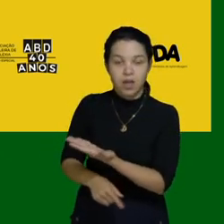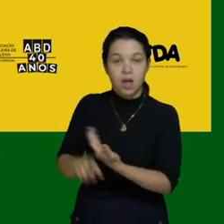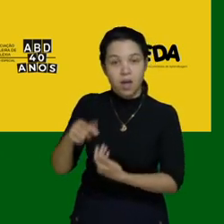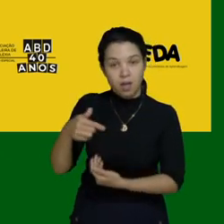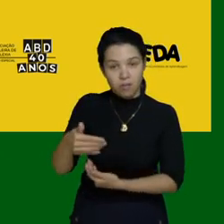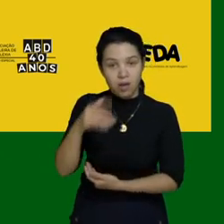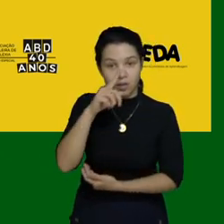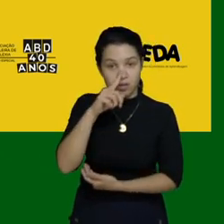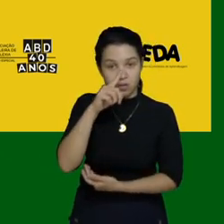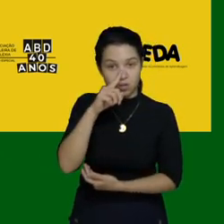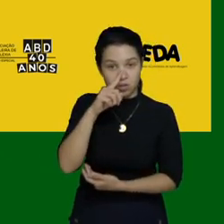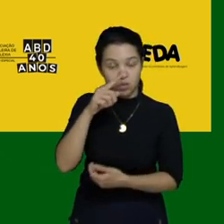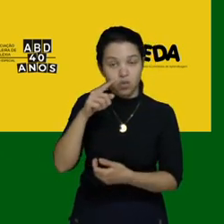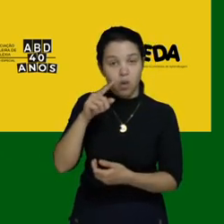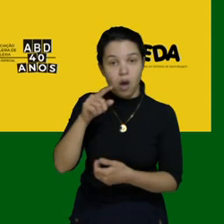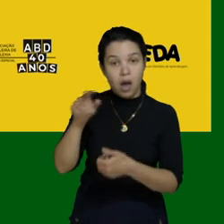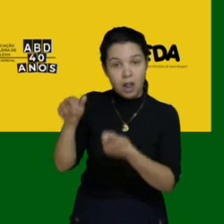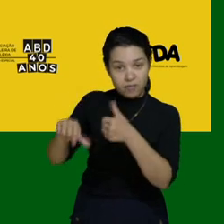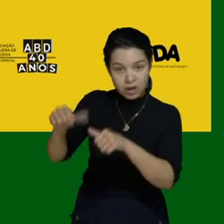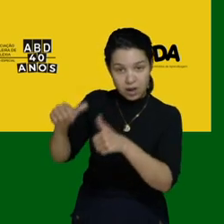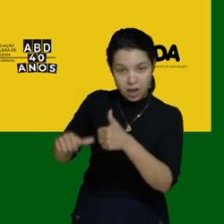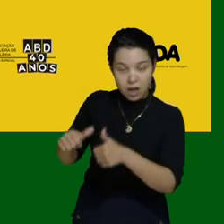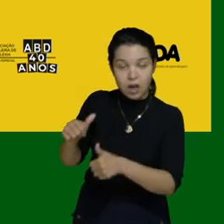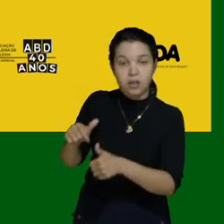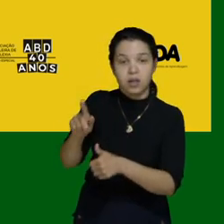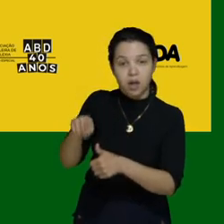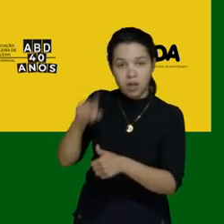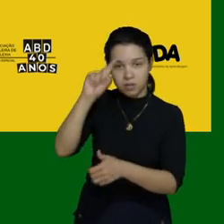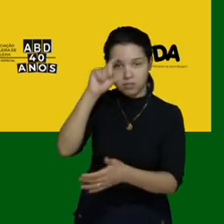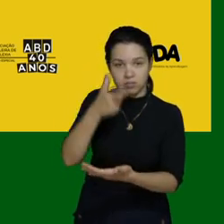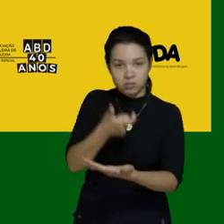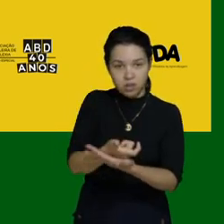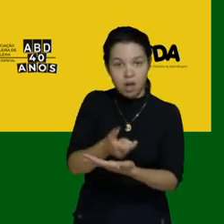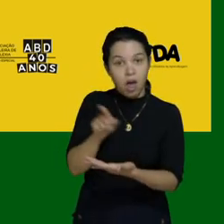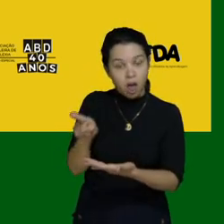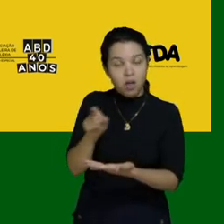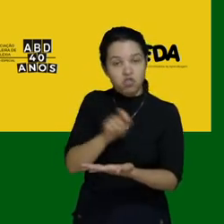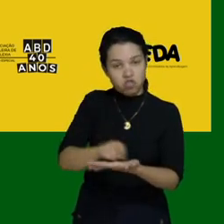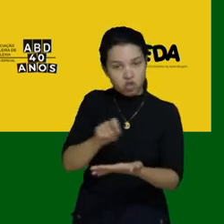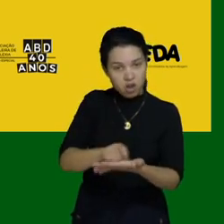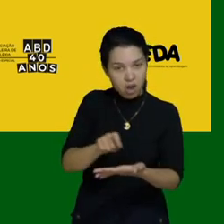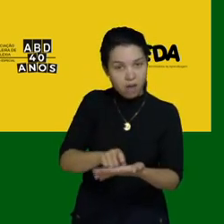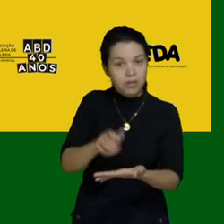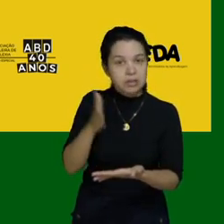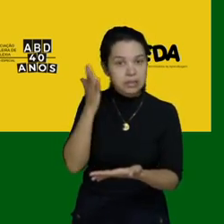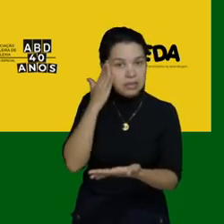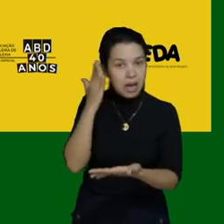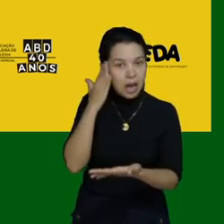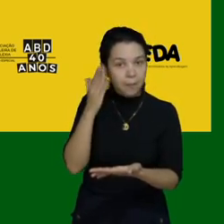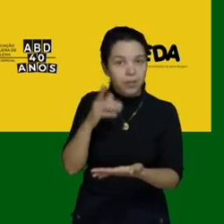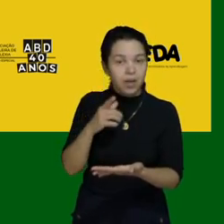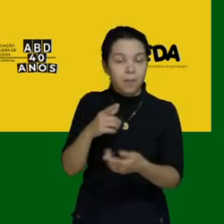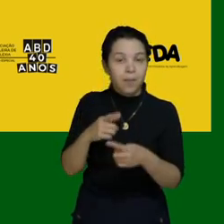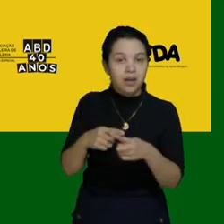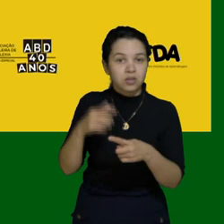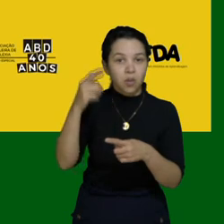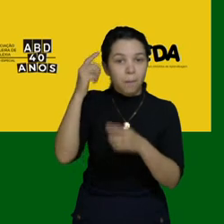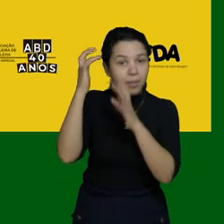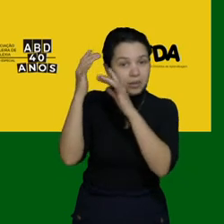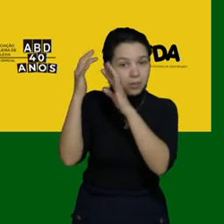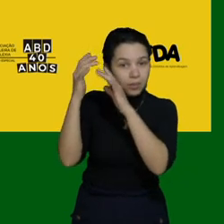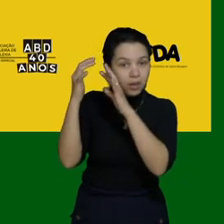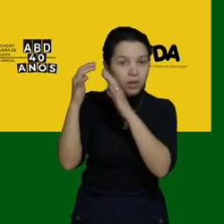então ela já escrevia mas assim não tem Eh toda a desorganização de pensamento né